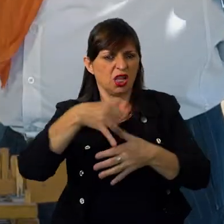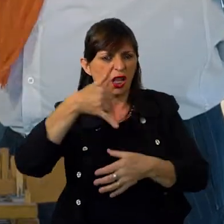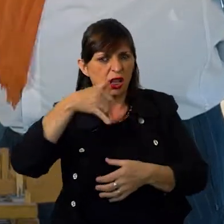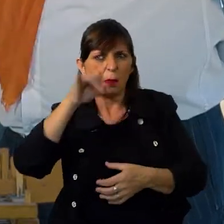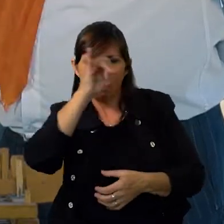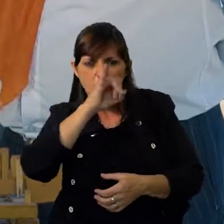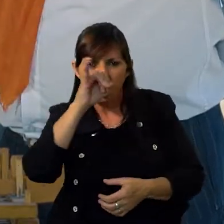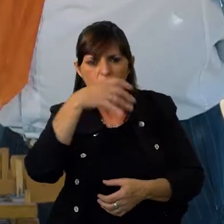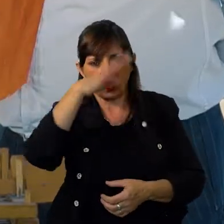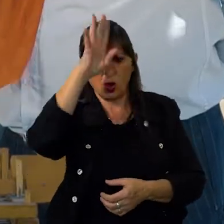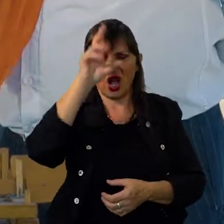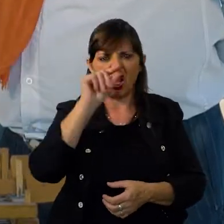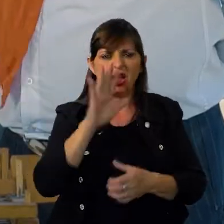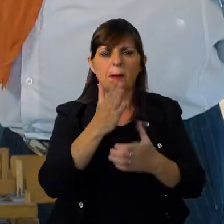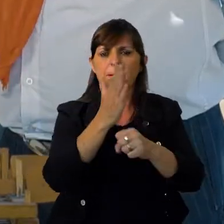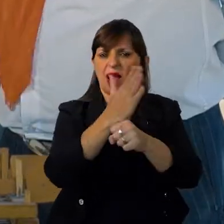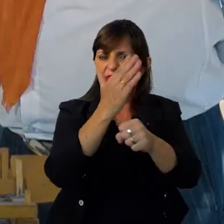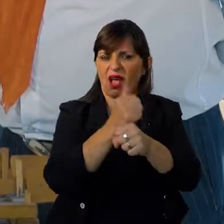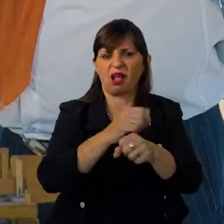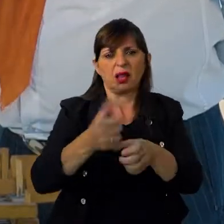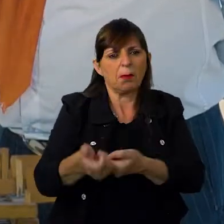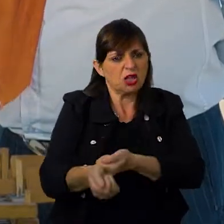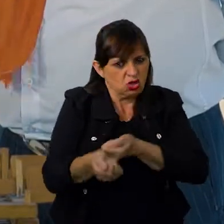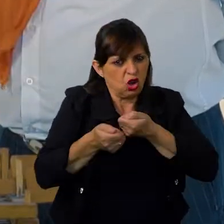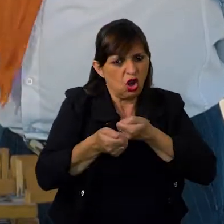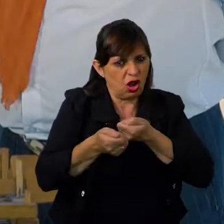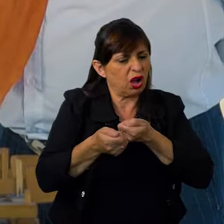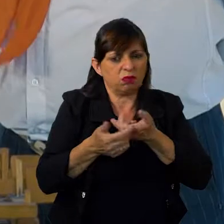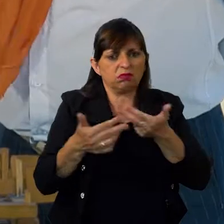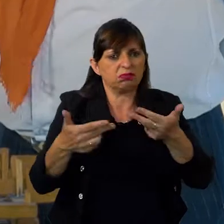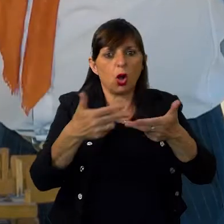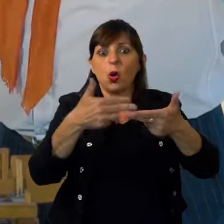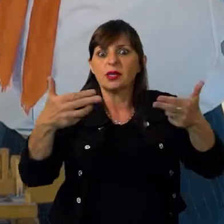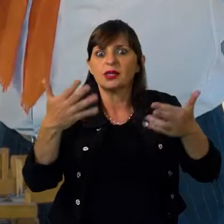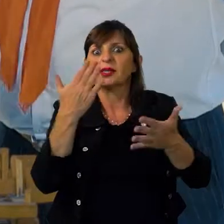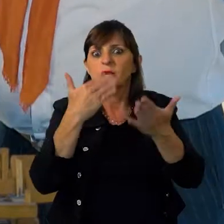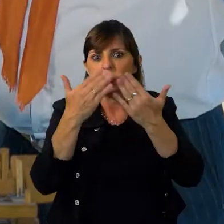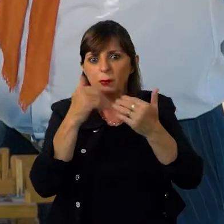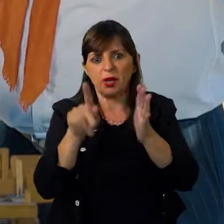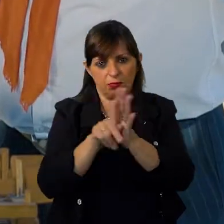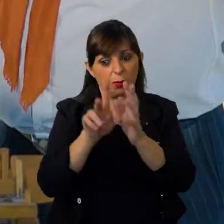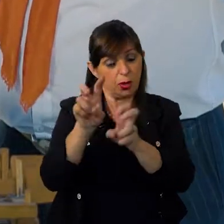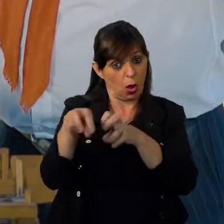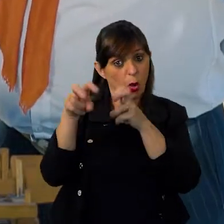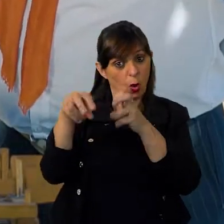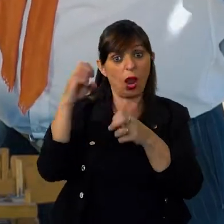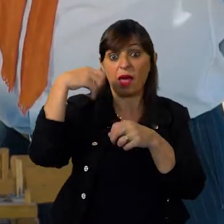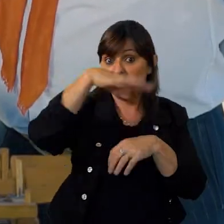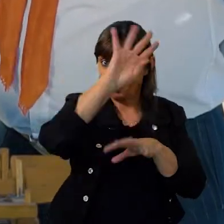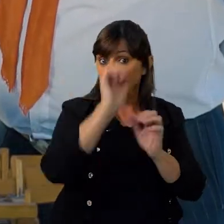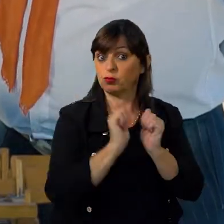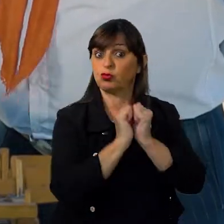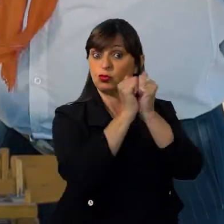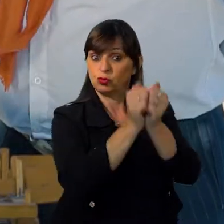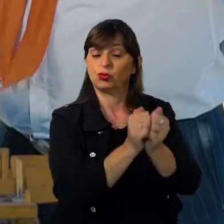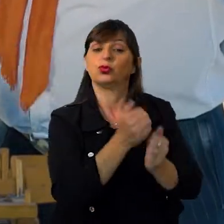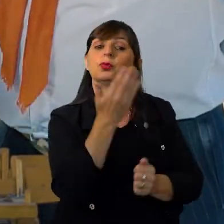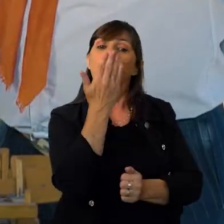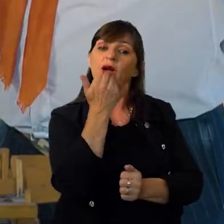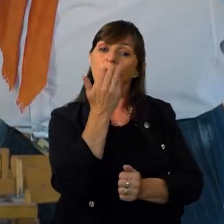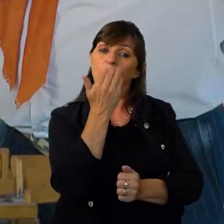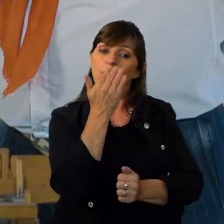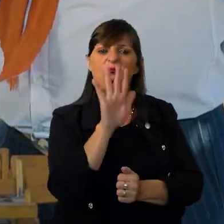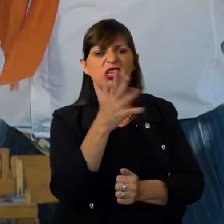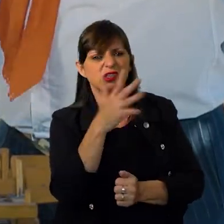porco galinha que levavam batata e mandioca é produtos coloniais aqui da região e levavam